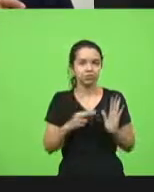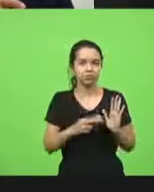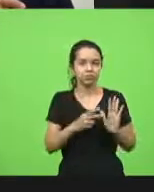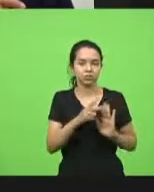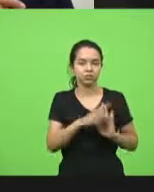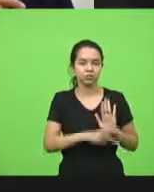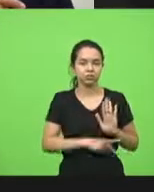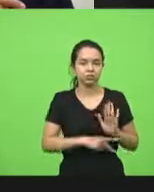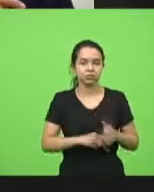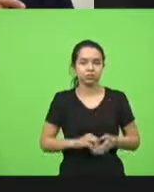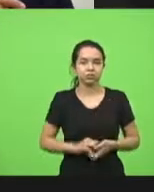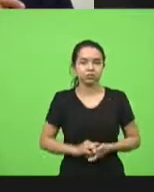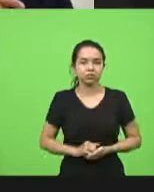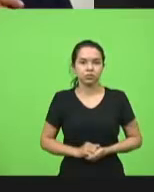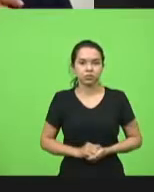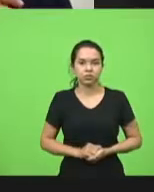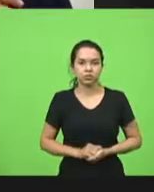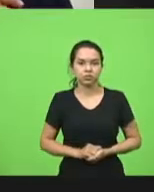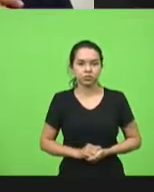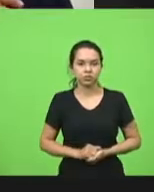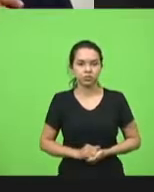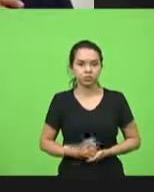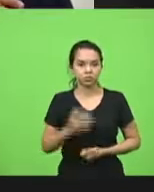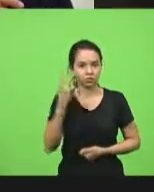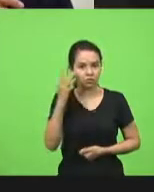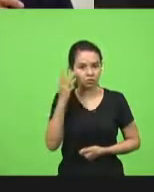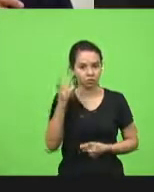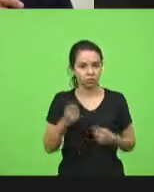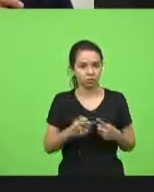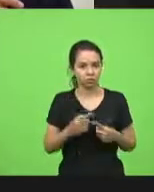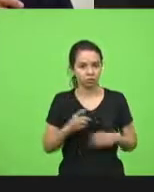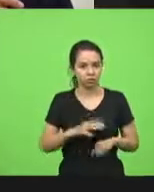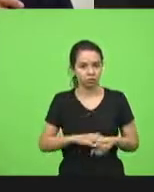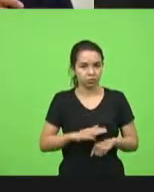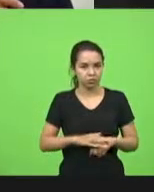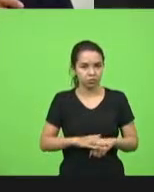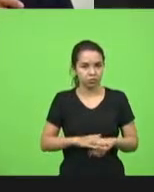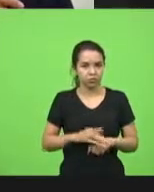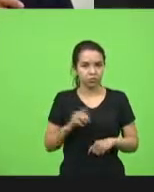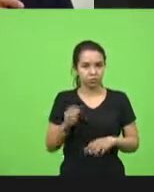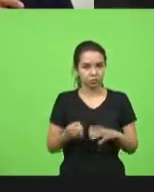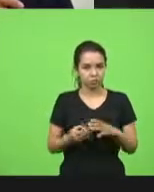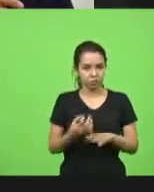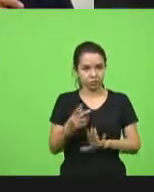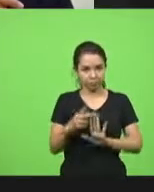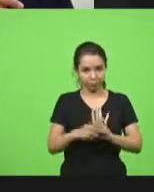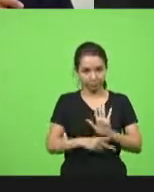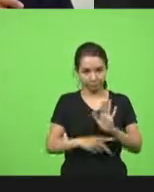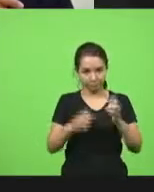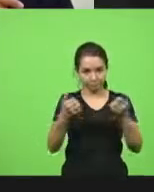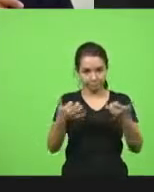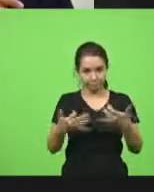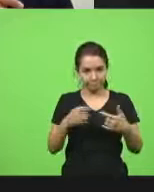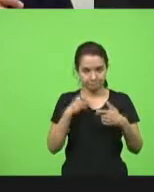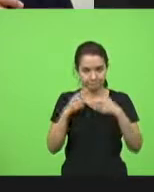que, primeiramente, deveria o autor do projeto falar e esclarecer essas dúvidas, presidente.